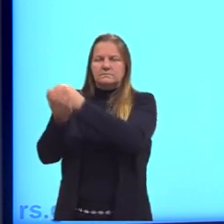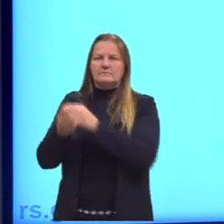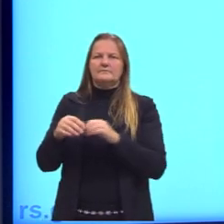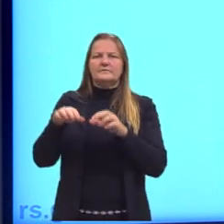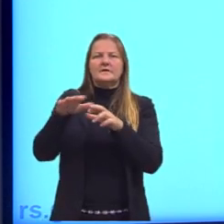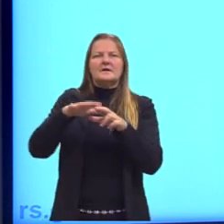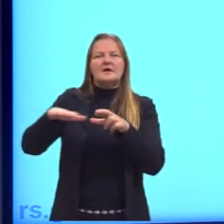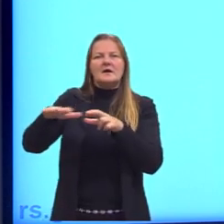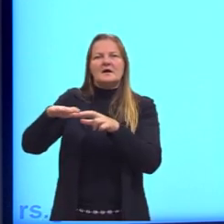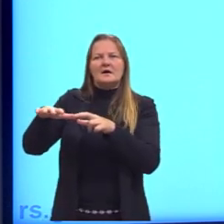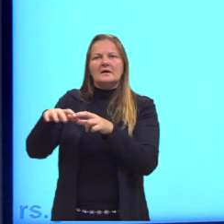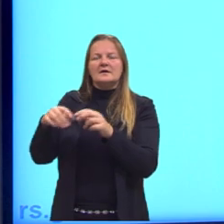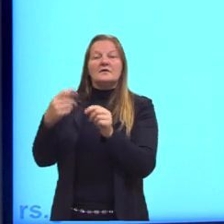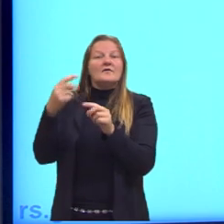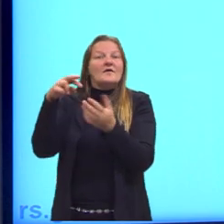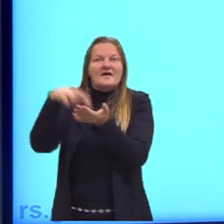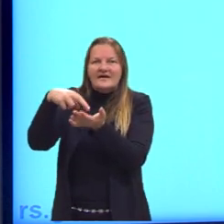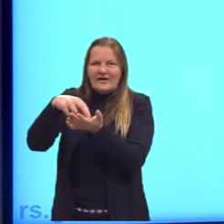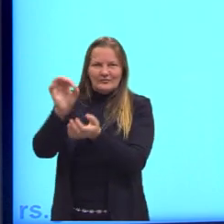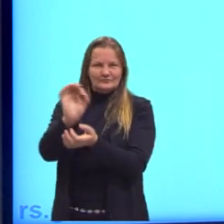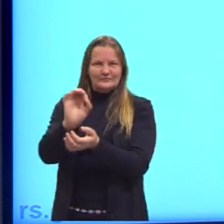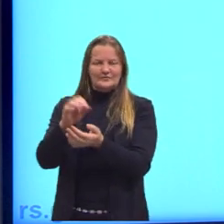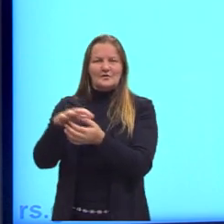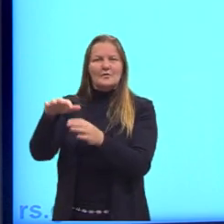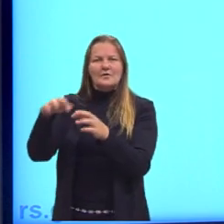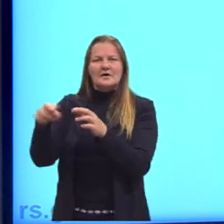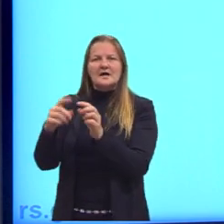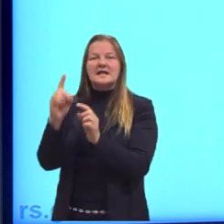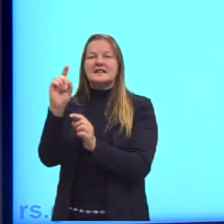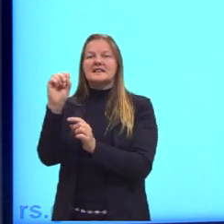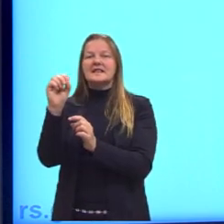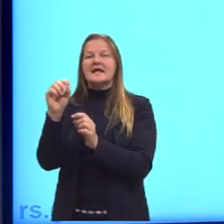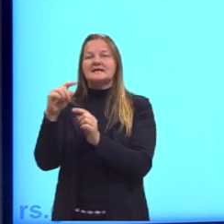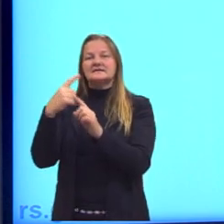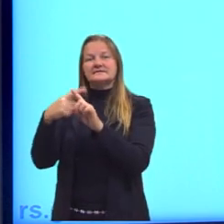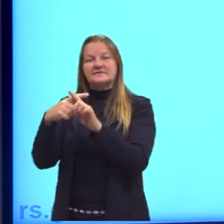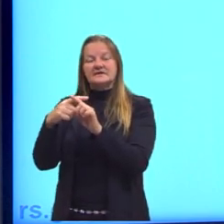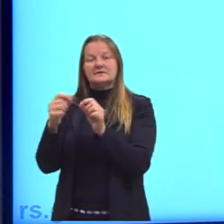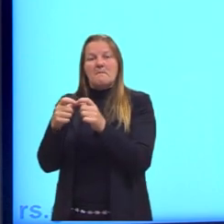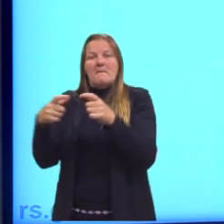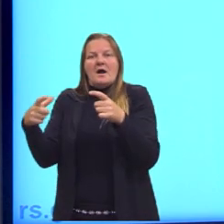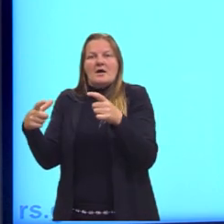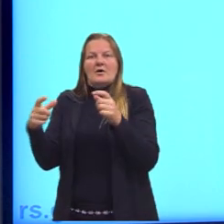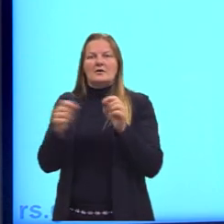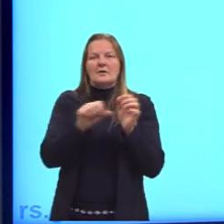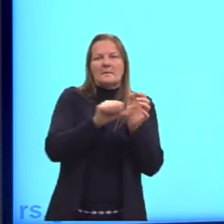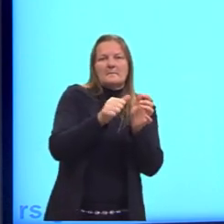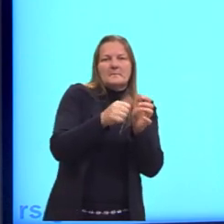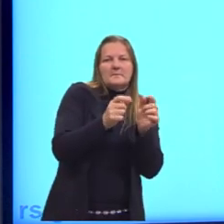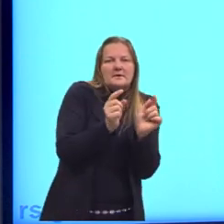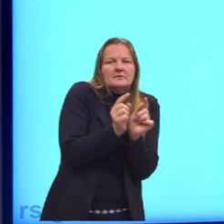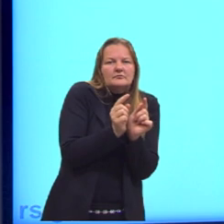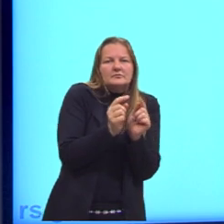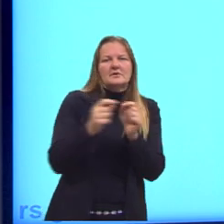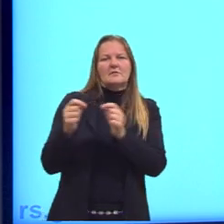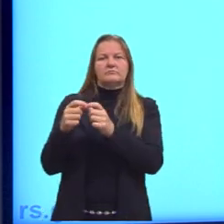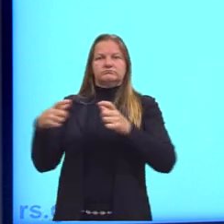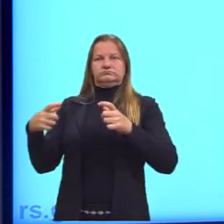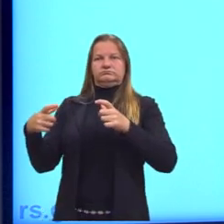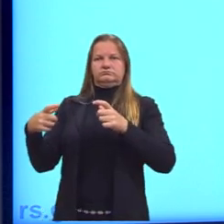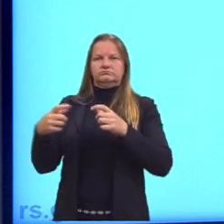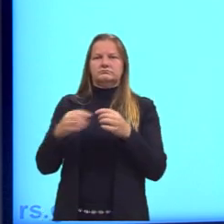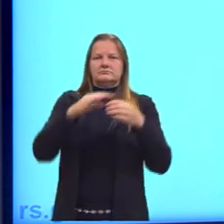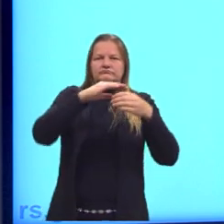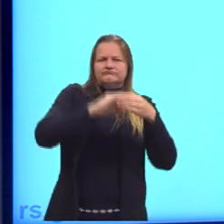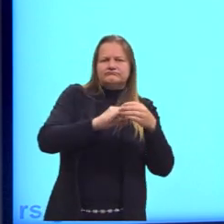em escala real tá necessário aqui ela é dez vezes maior do que essa primeira aqui tá só para a gente ter um número para